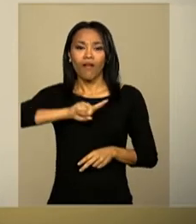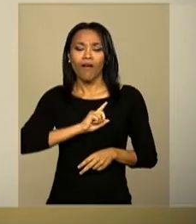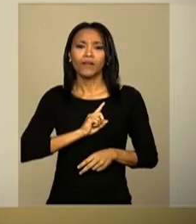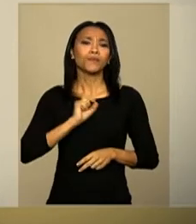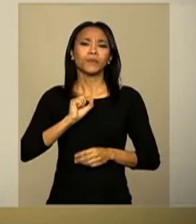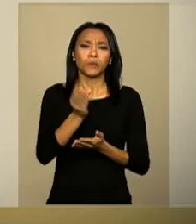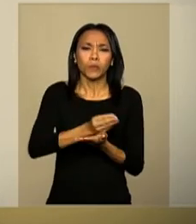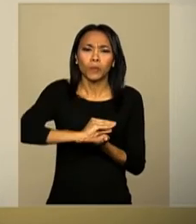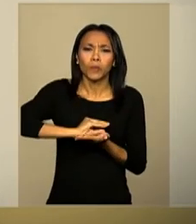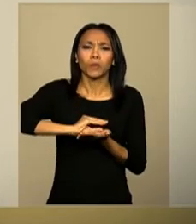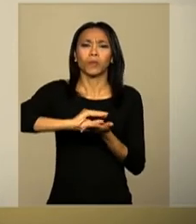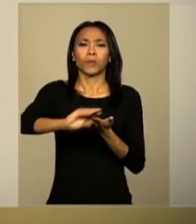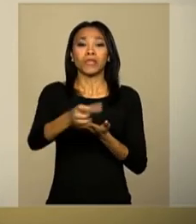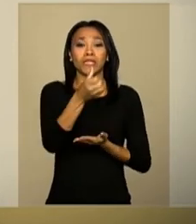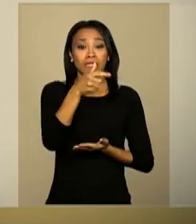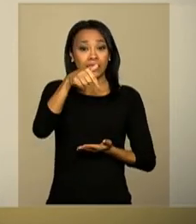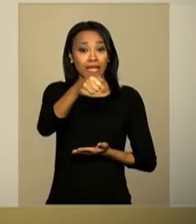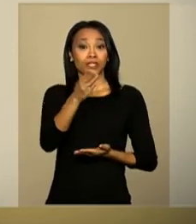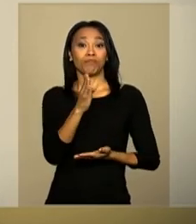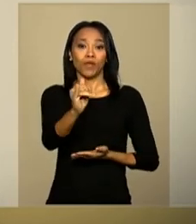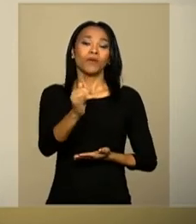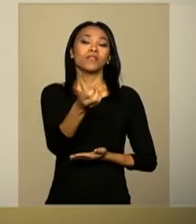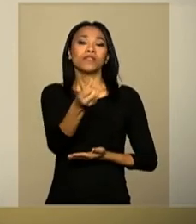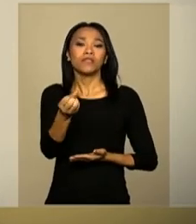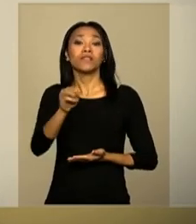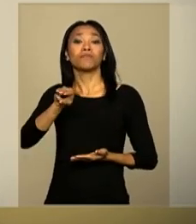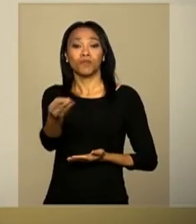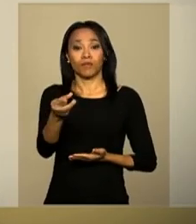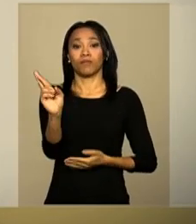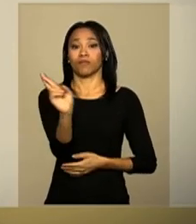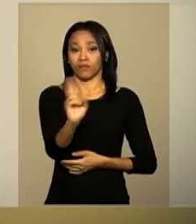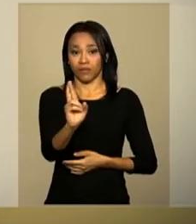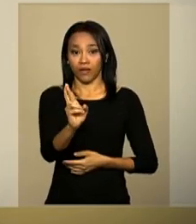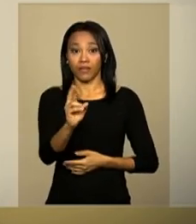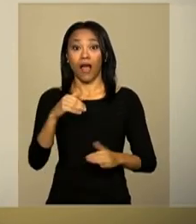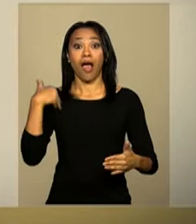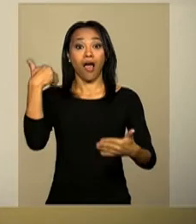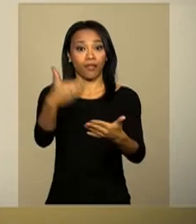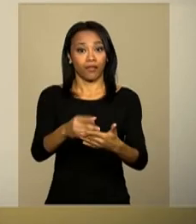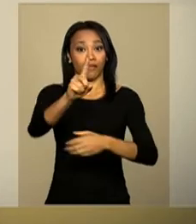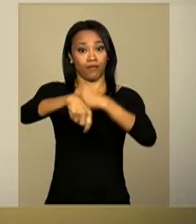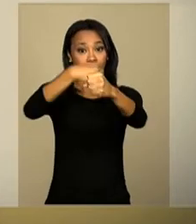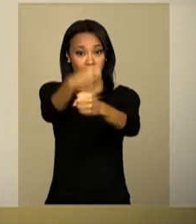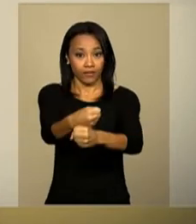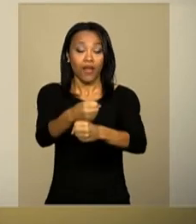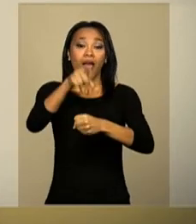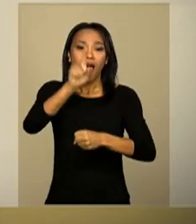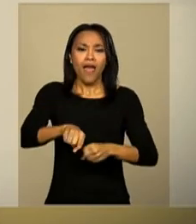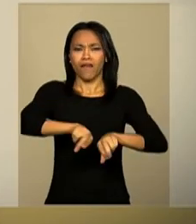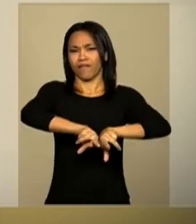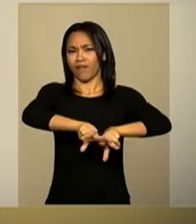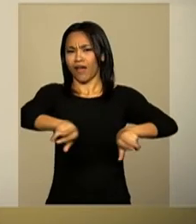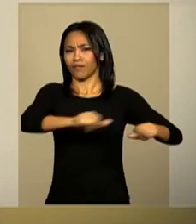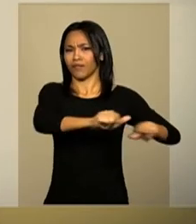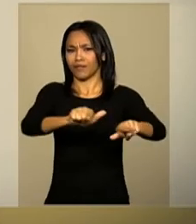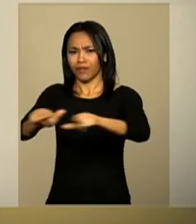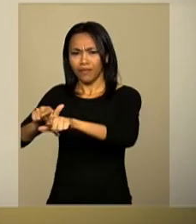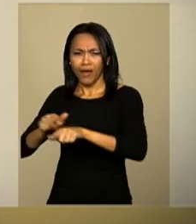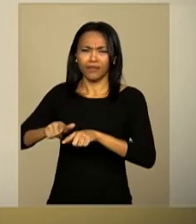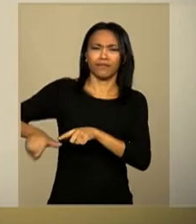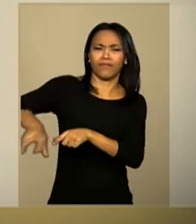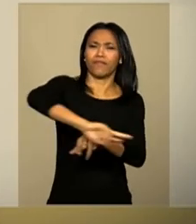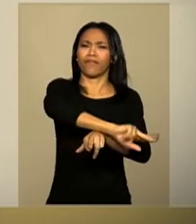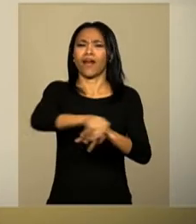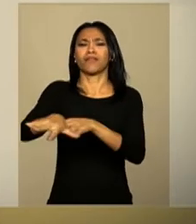nós estamos investindo sete milhões e seiscentos milhões de reais até o ano que vem são ações Max em